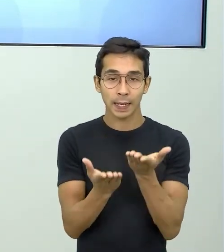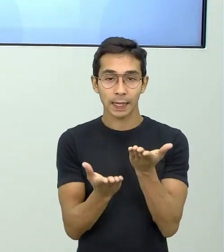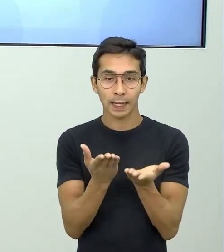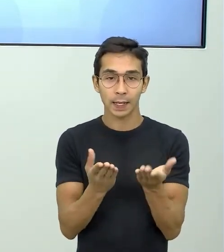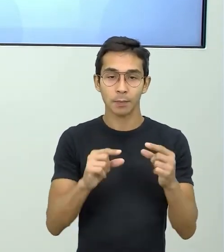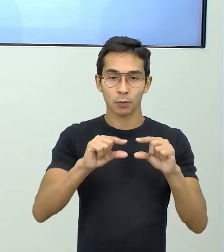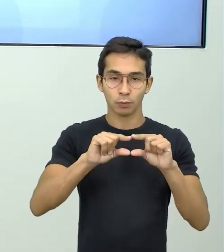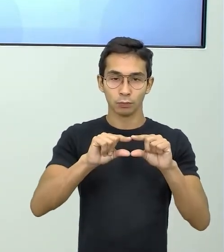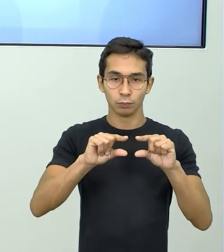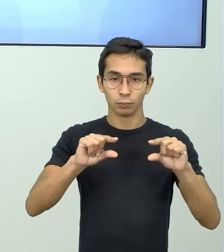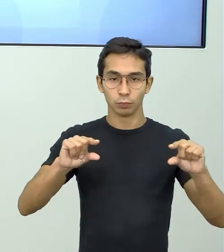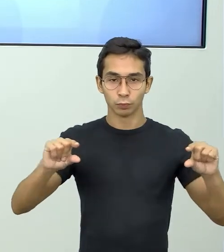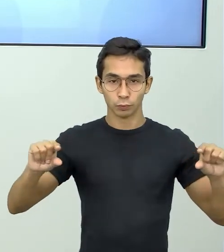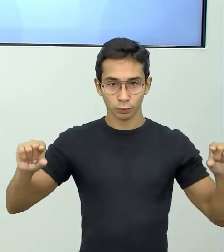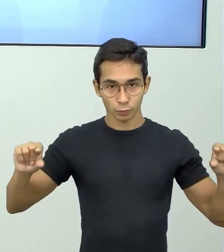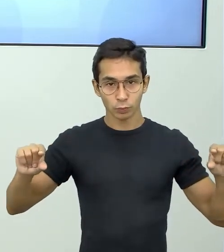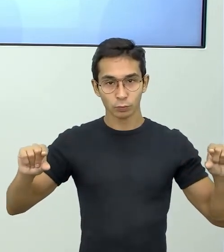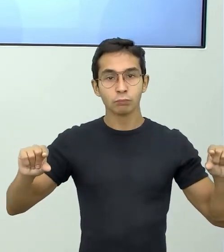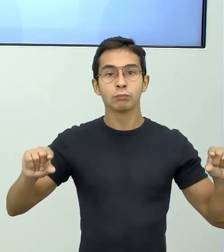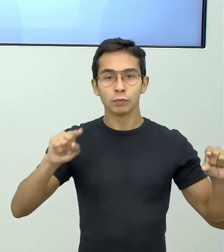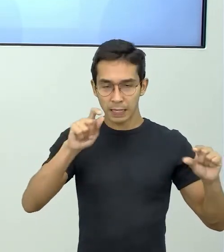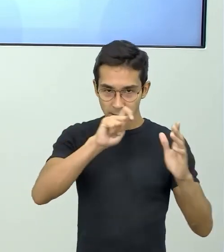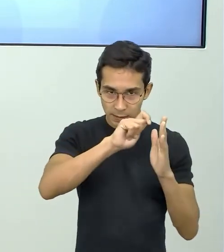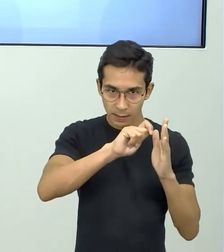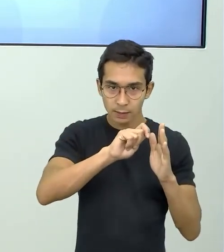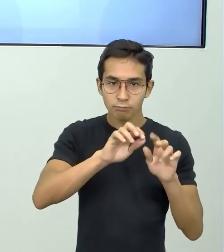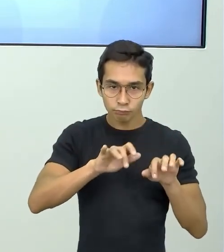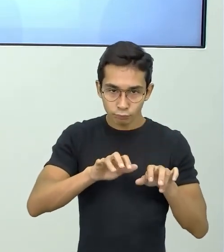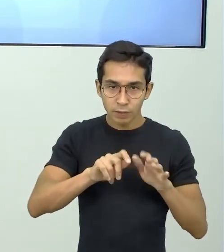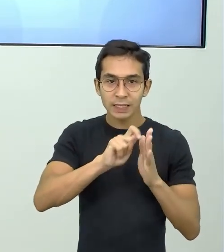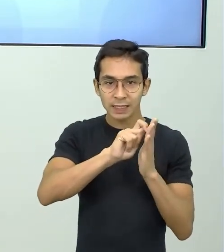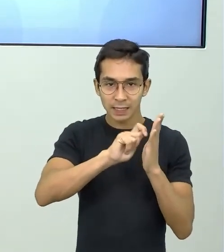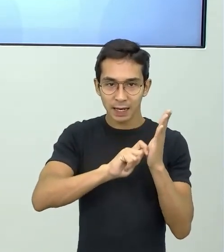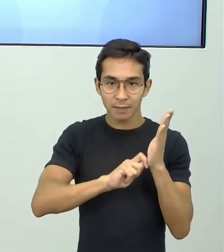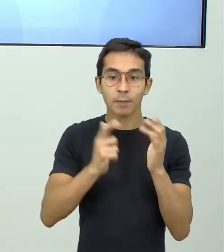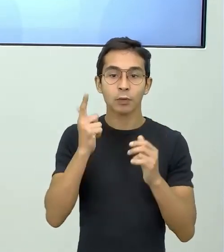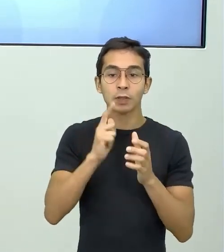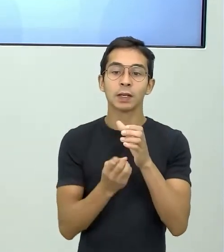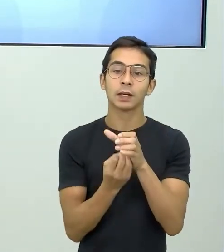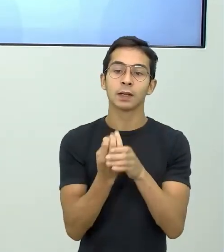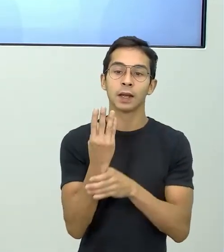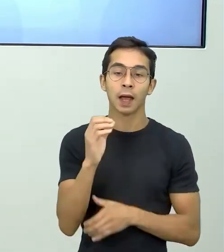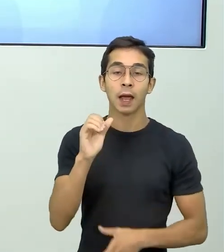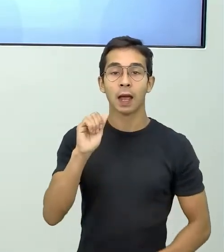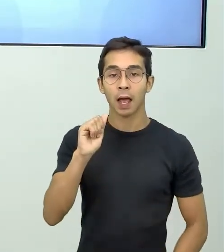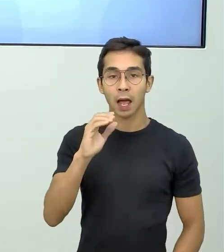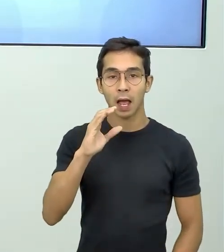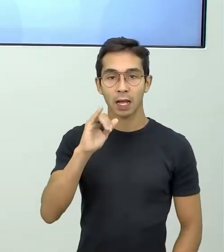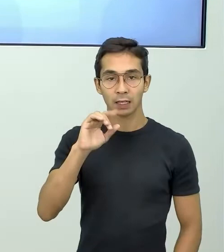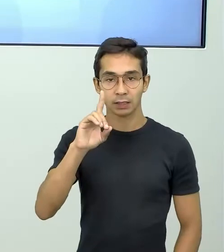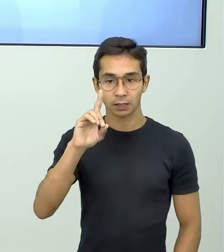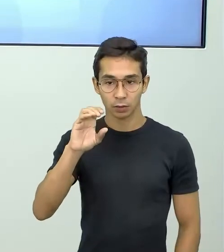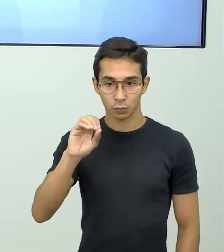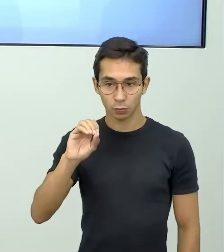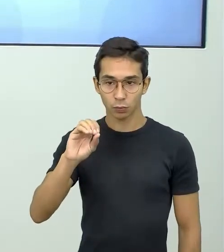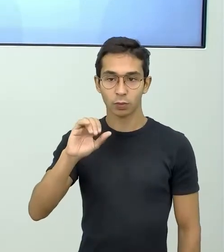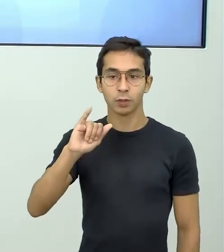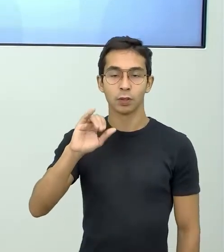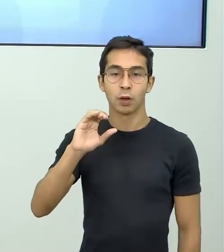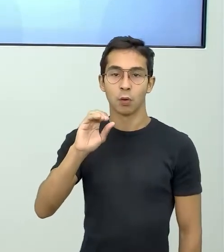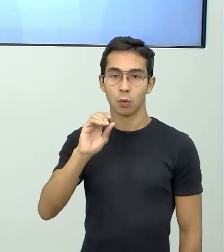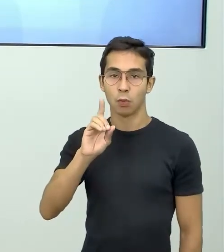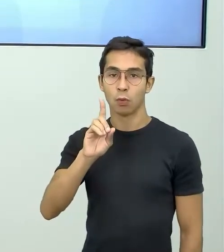reação de produção do ácido, né, o gás iodídrico. Então eu vou escrever a concentração de equilíbrio para esse